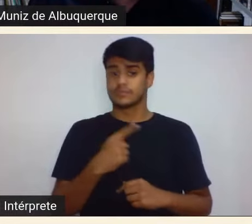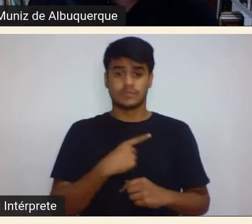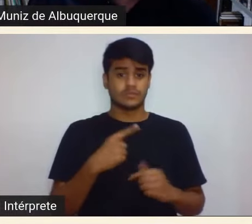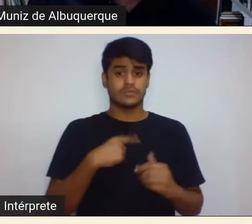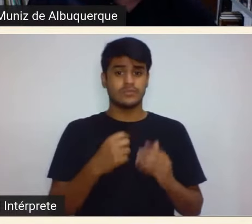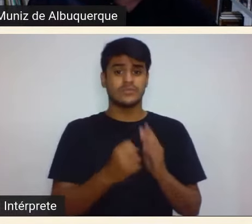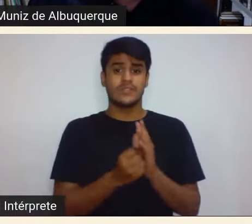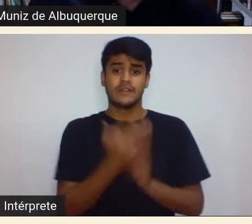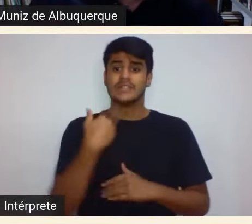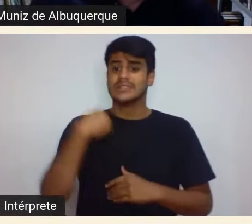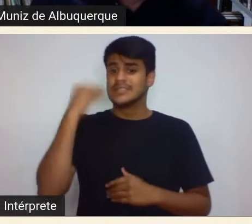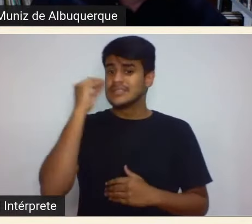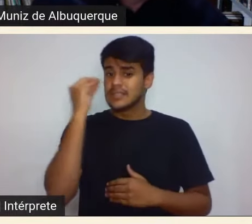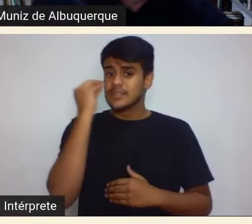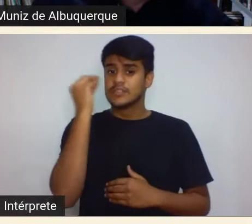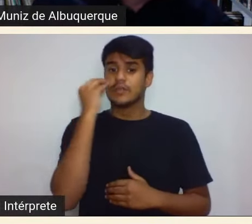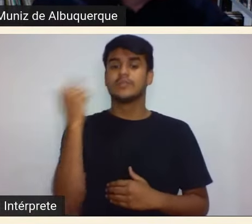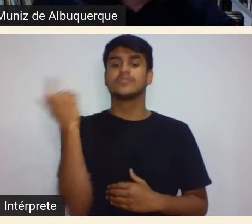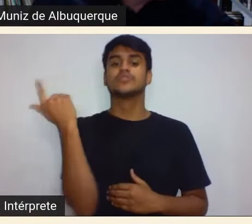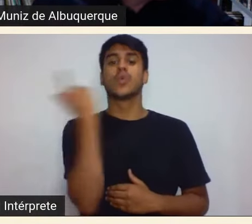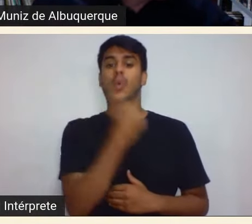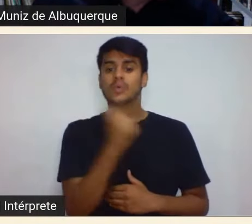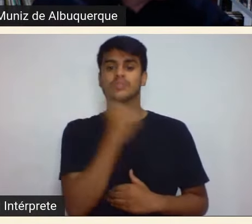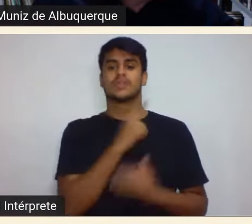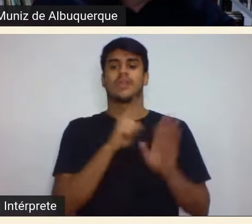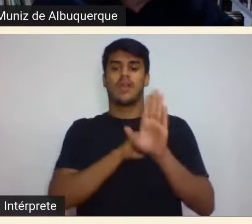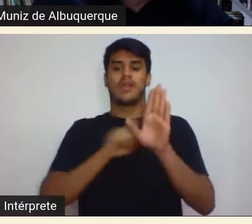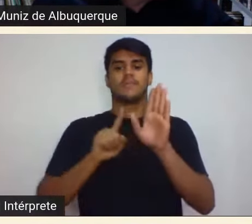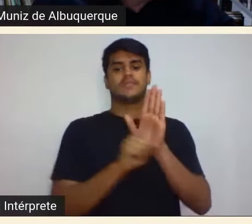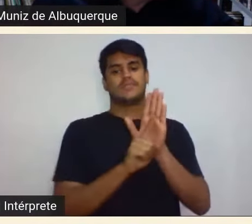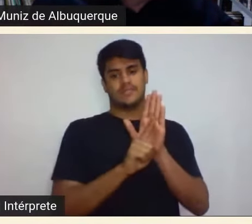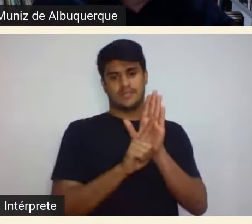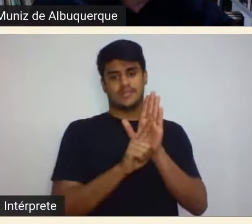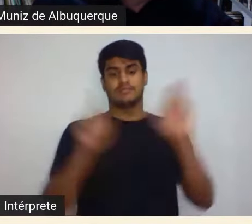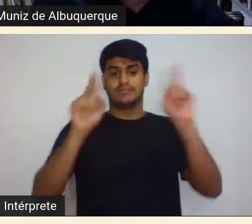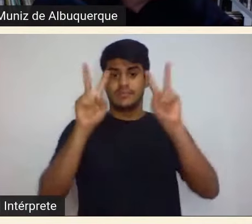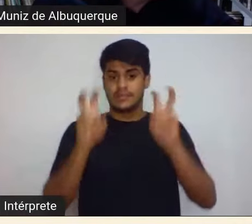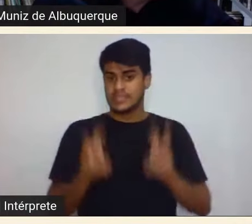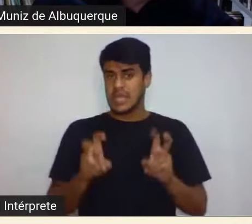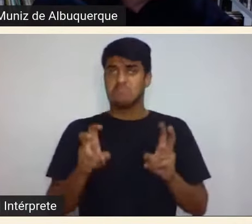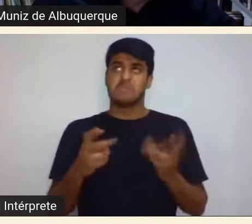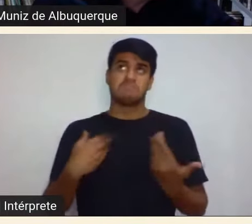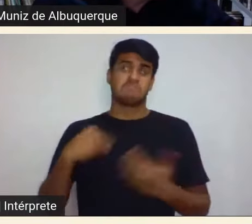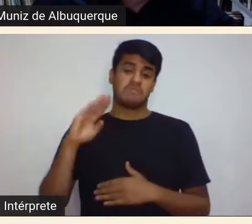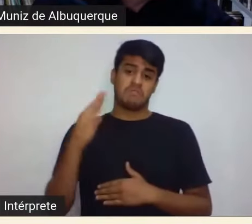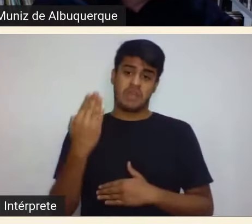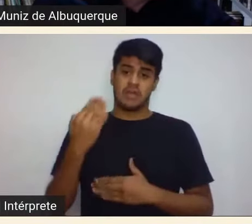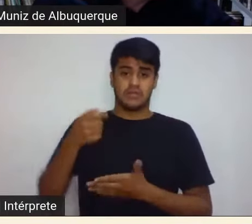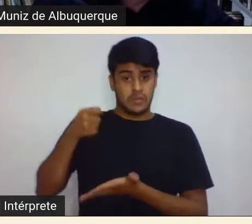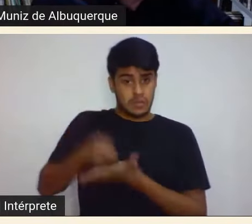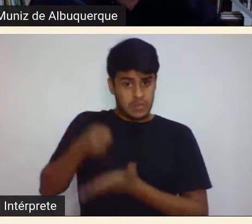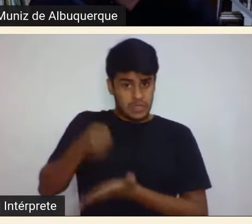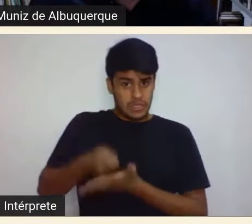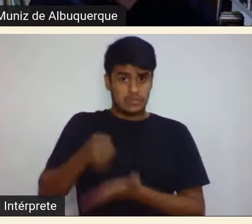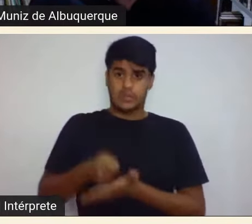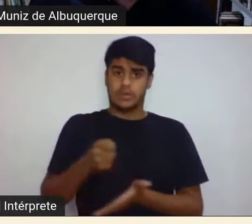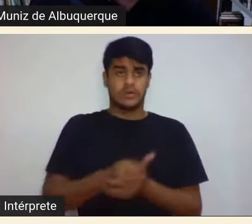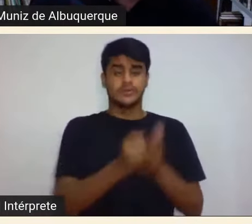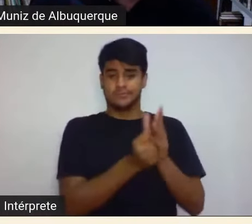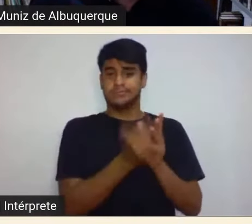de tentativas de representação, de tematização ficcional, arbitrária em muitos